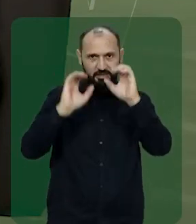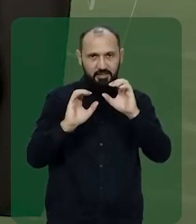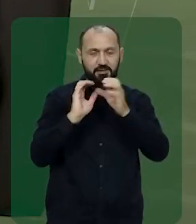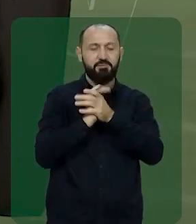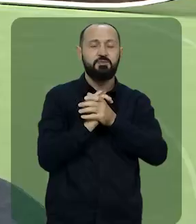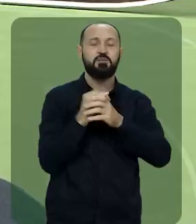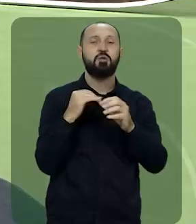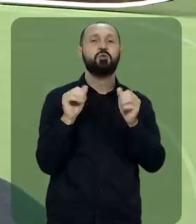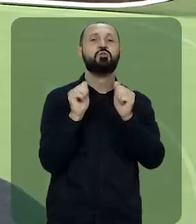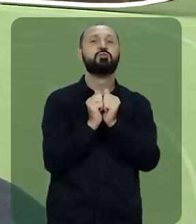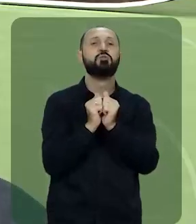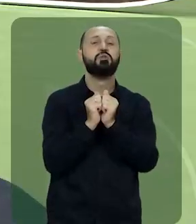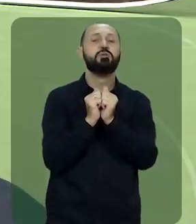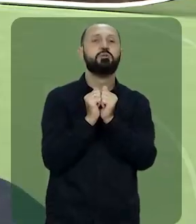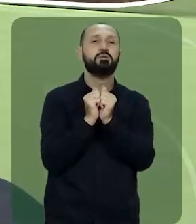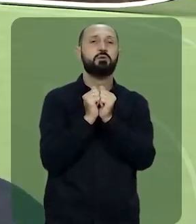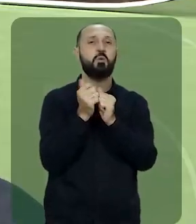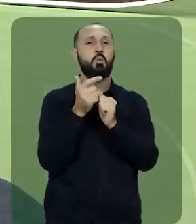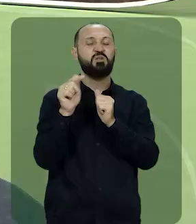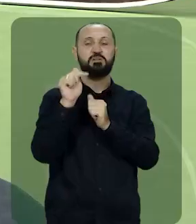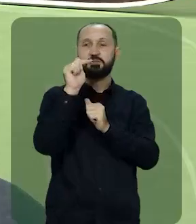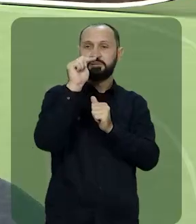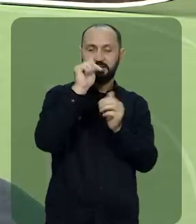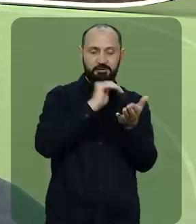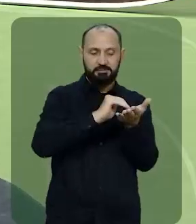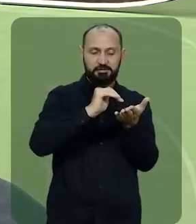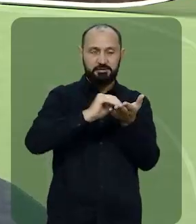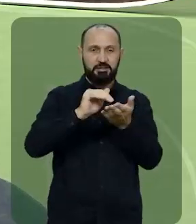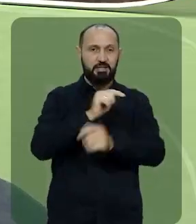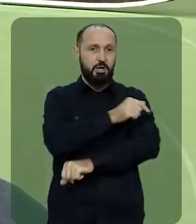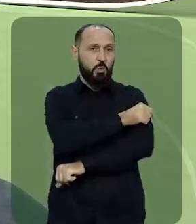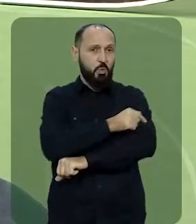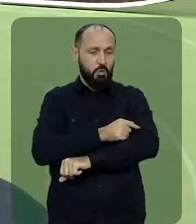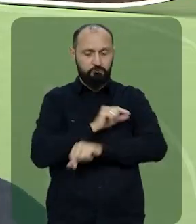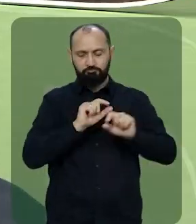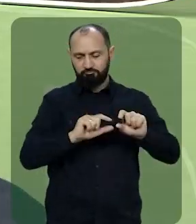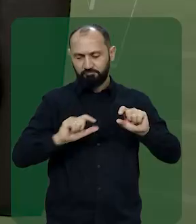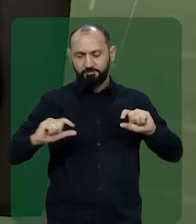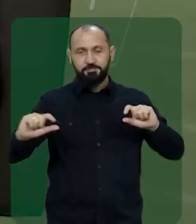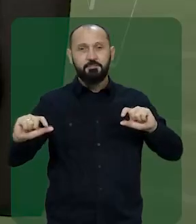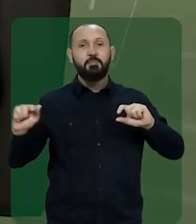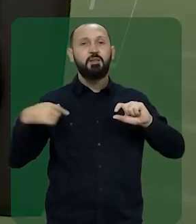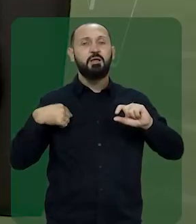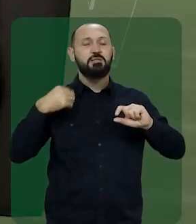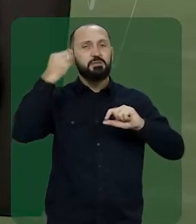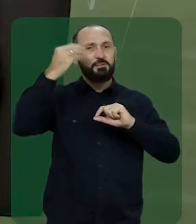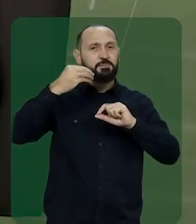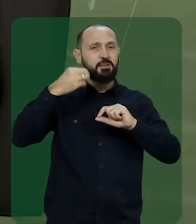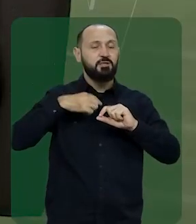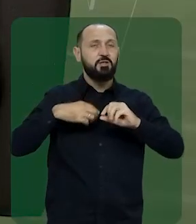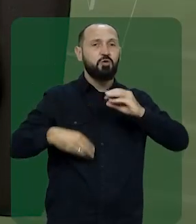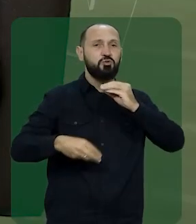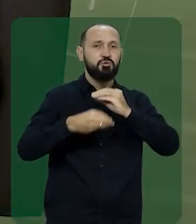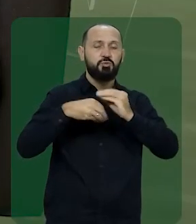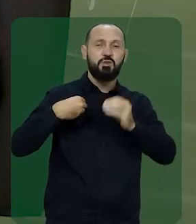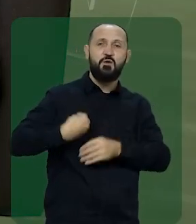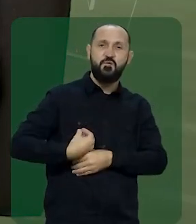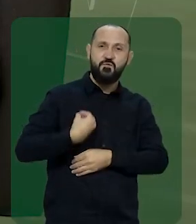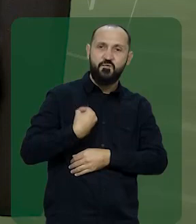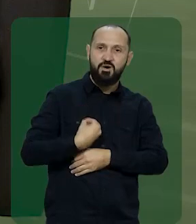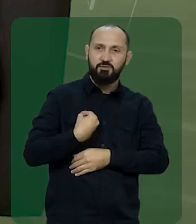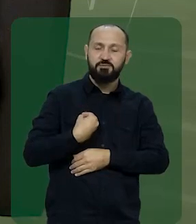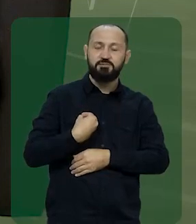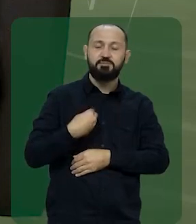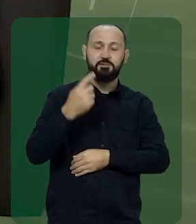ela compõe com outras 7 subsecretarias. E essa bagagem que a senhora trouxe da vivência